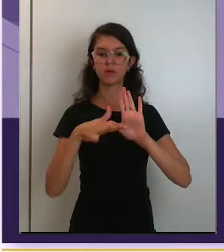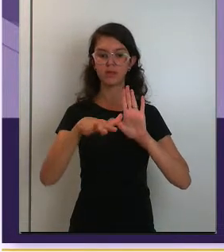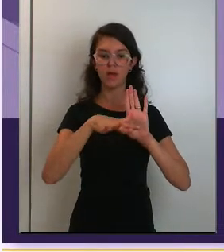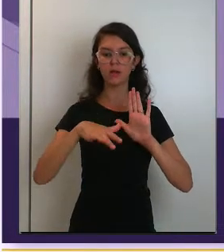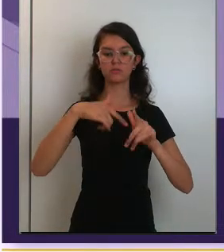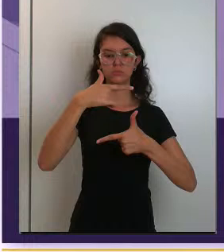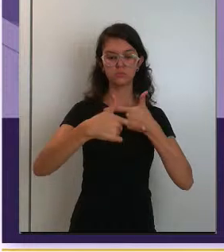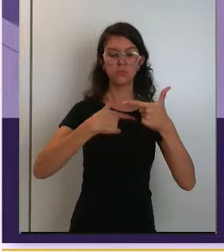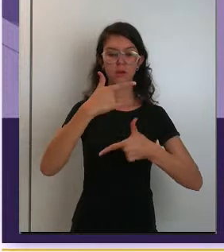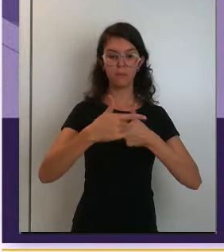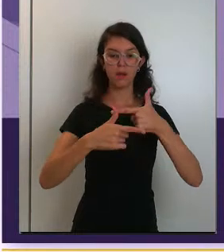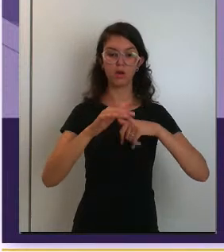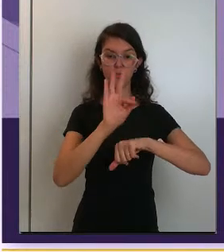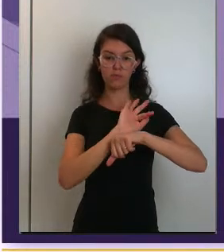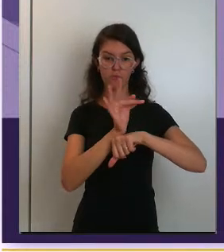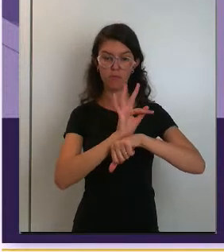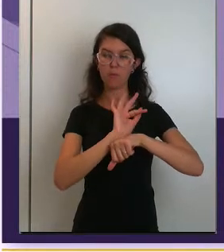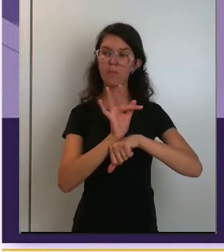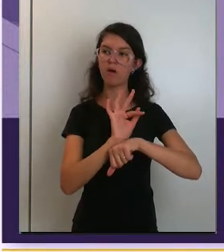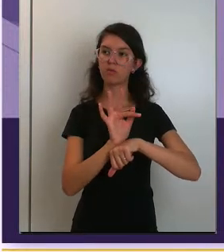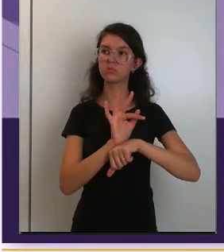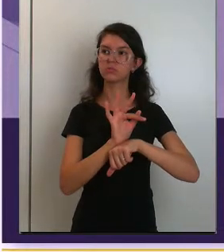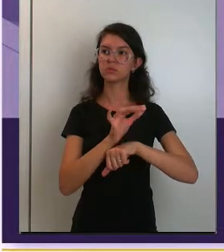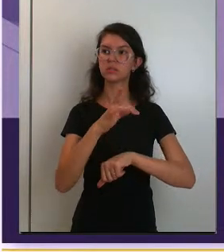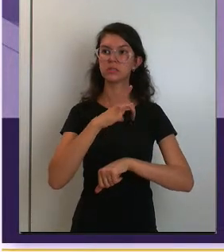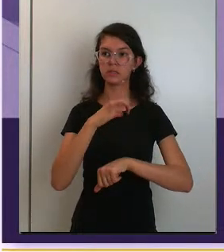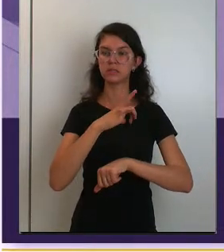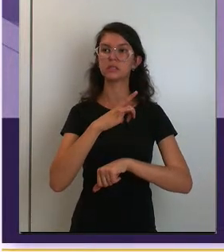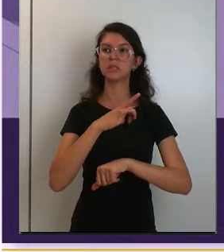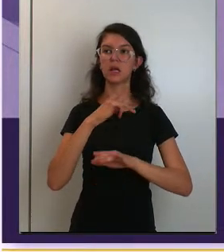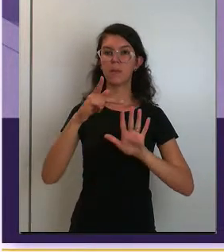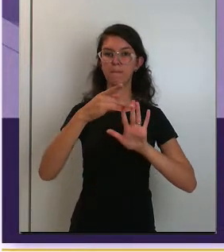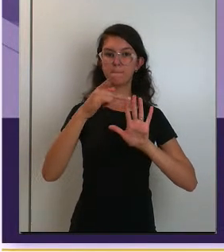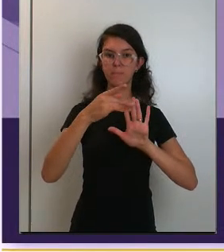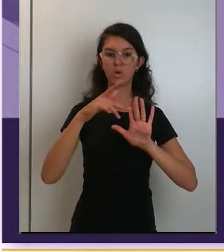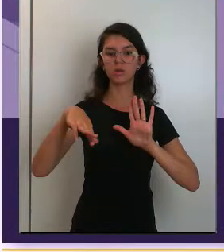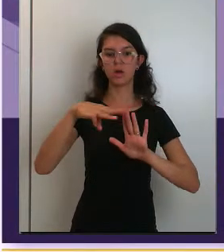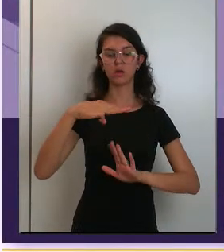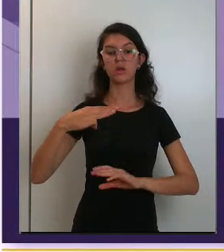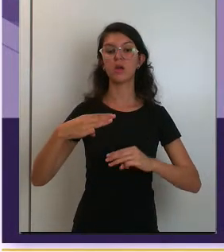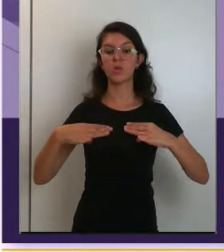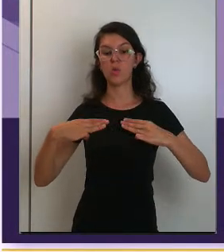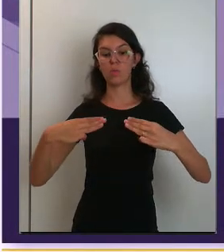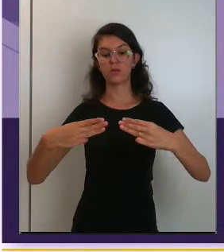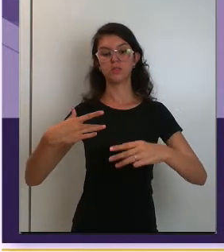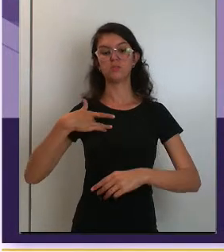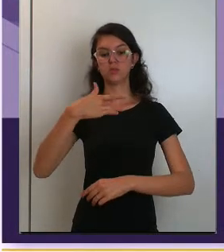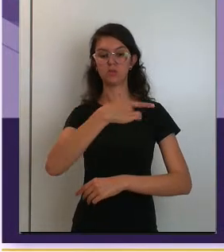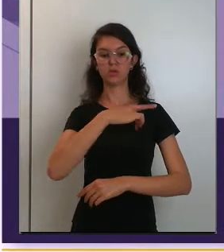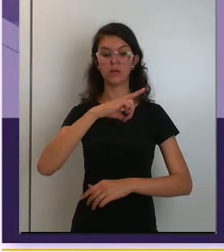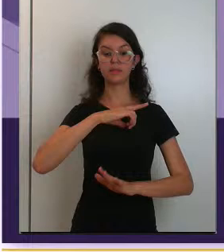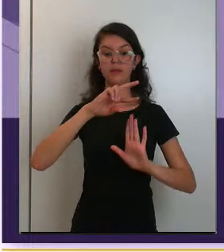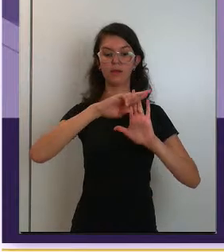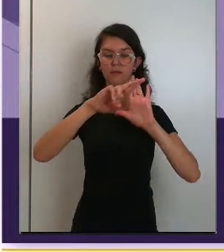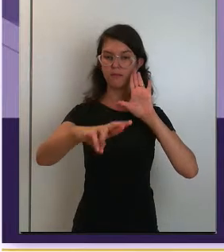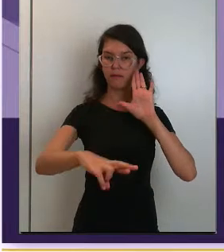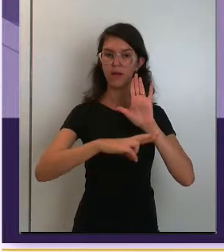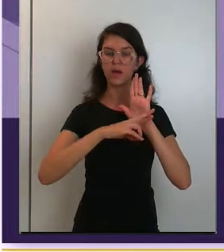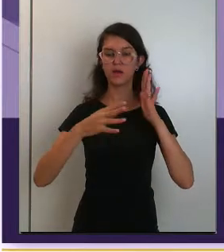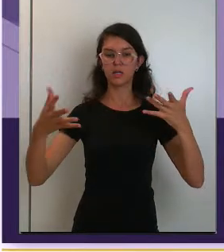de trabalho. Existe uma portaria do Ministério da Saúde que regulamenta e incentiva